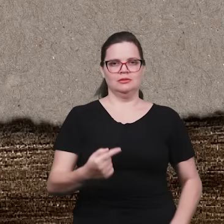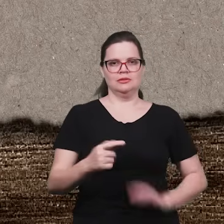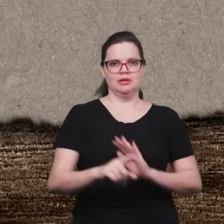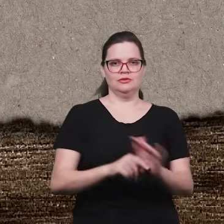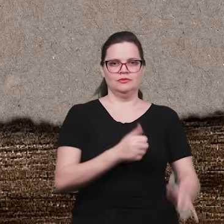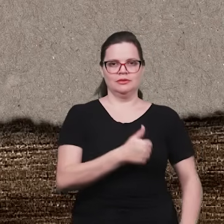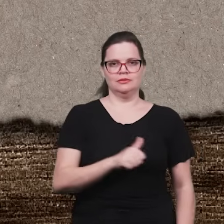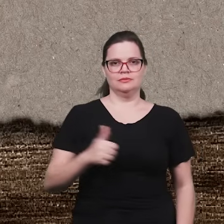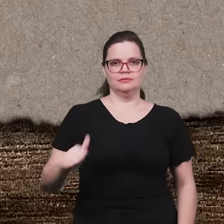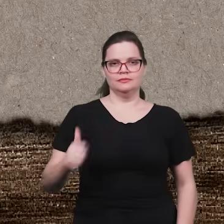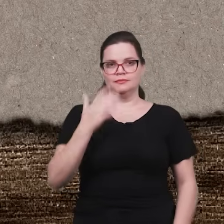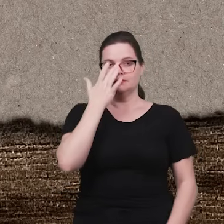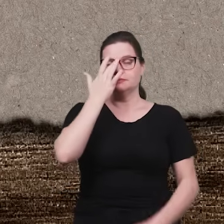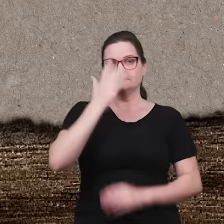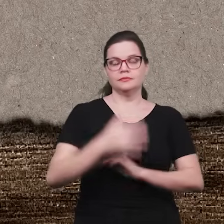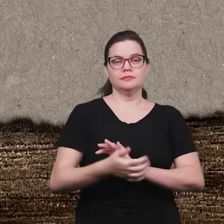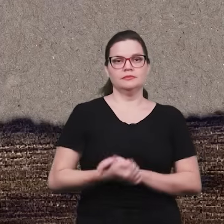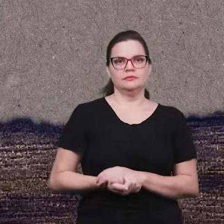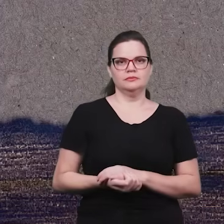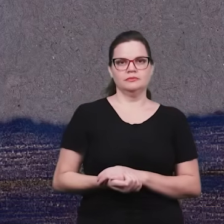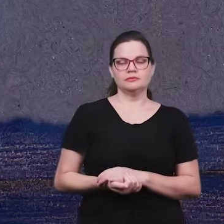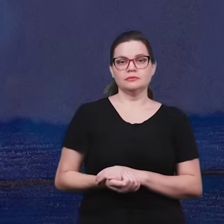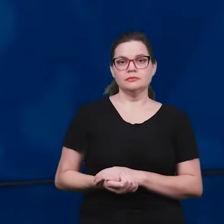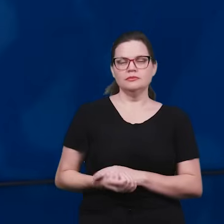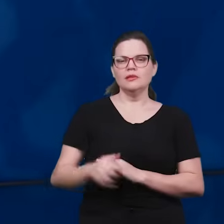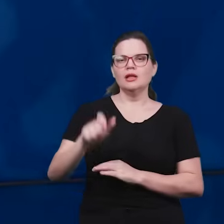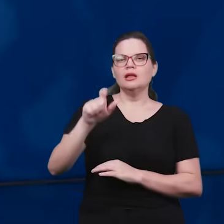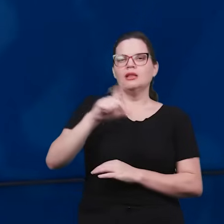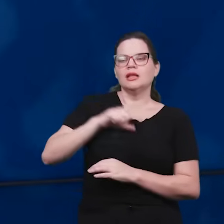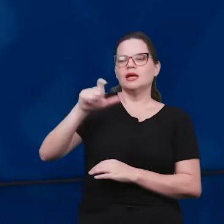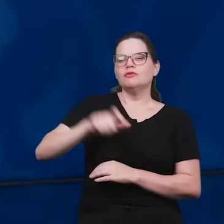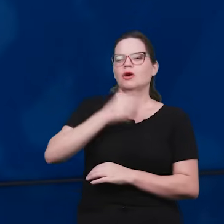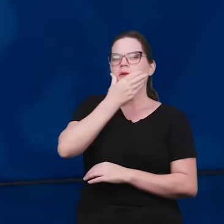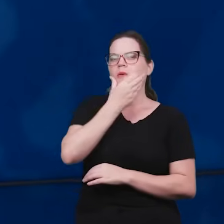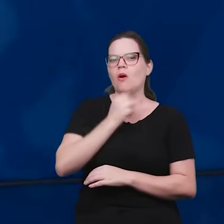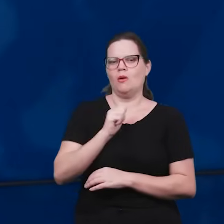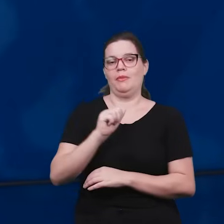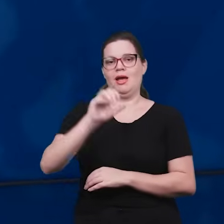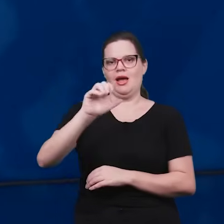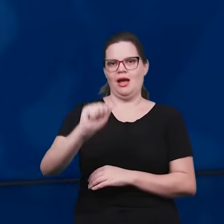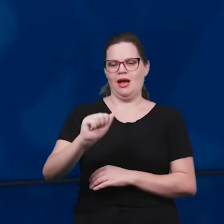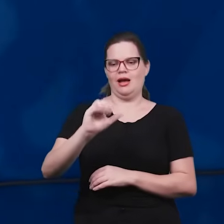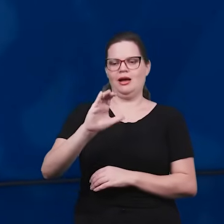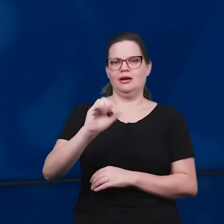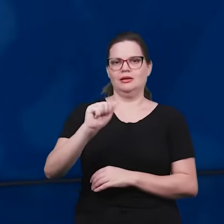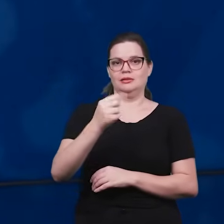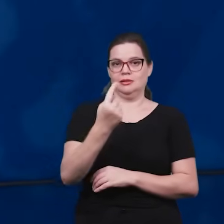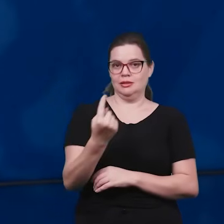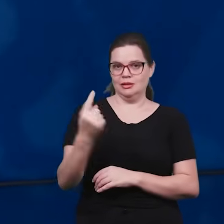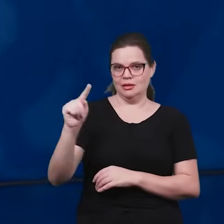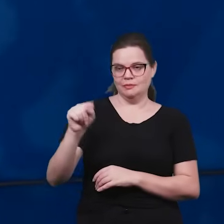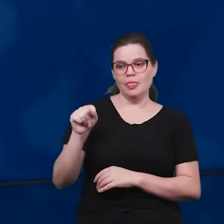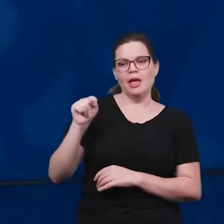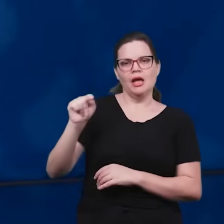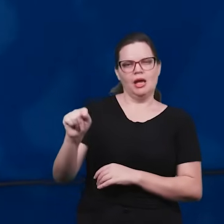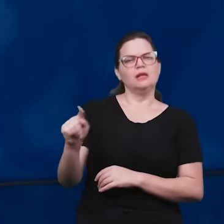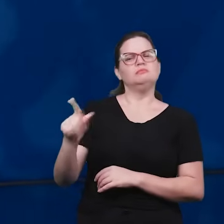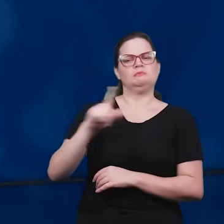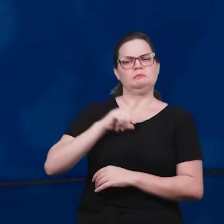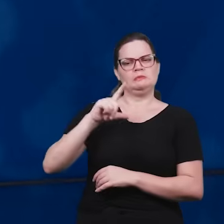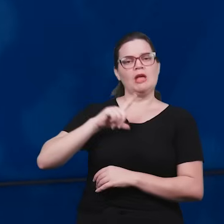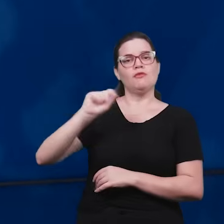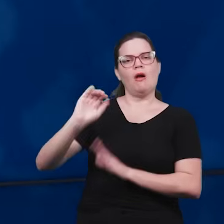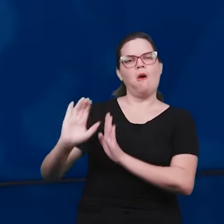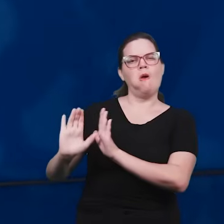versículo 11. O pecado de Acã trouxe maldição sobre todo o povo e a